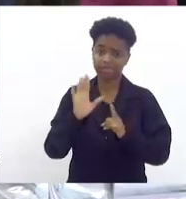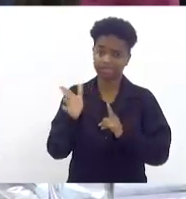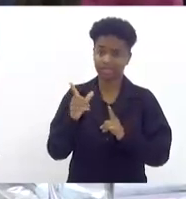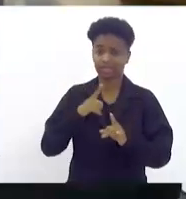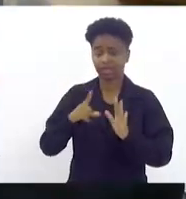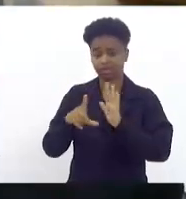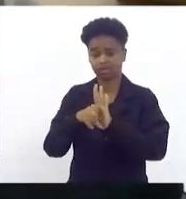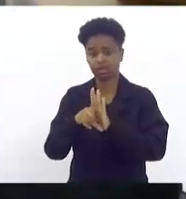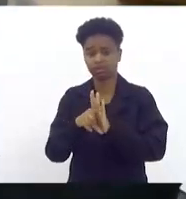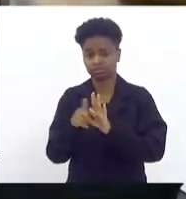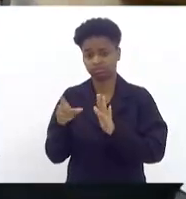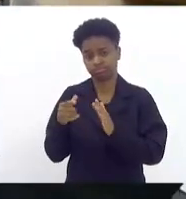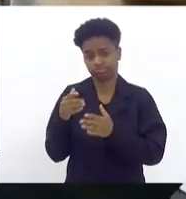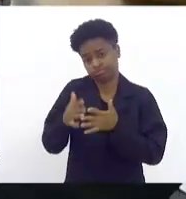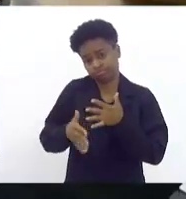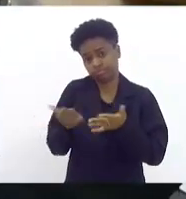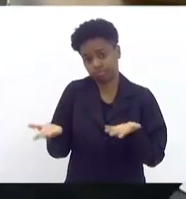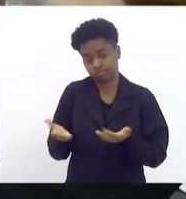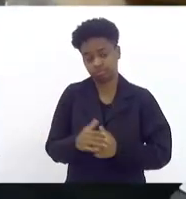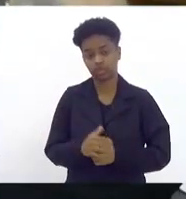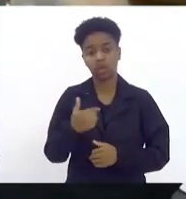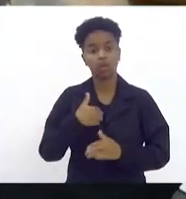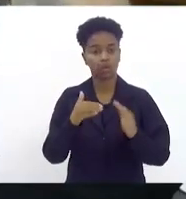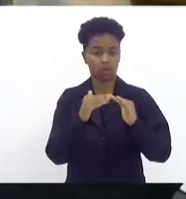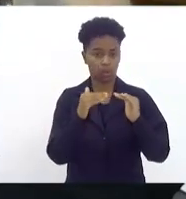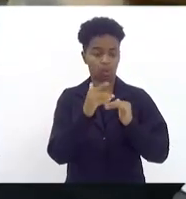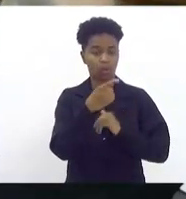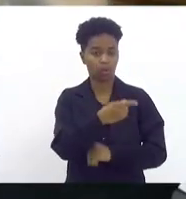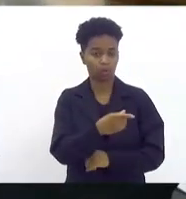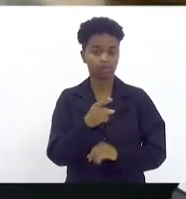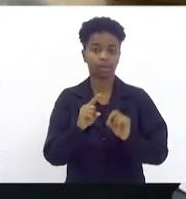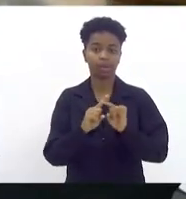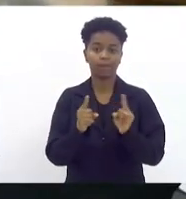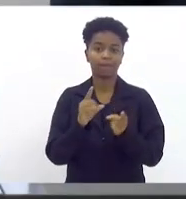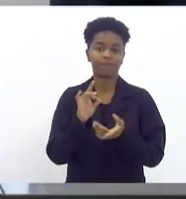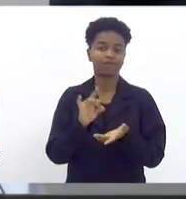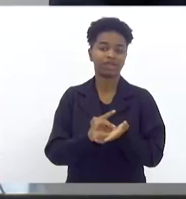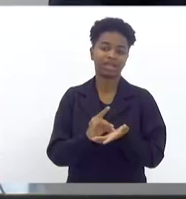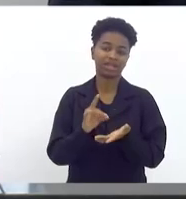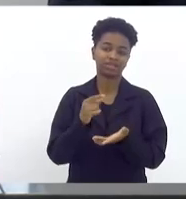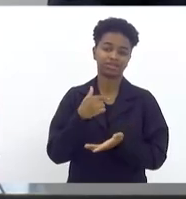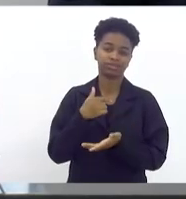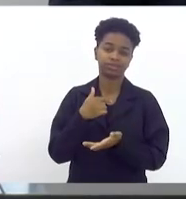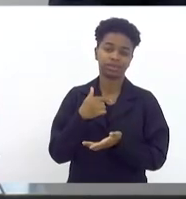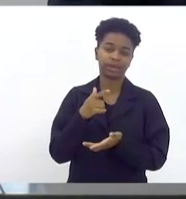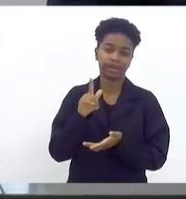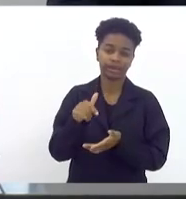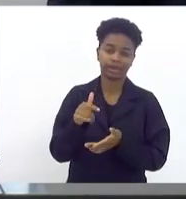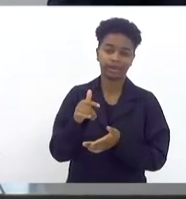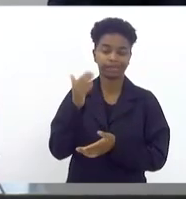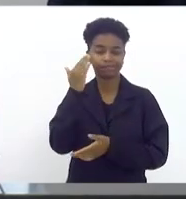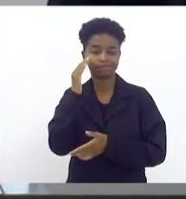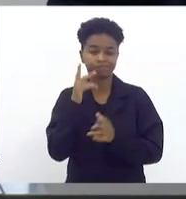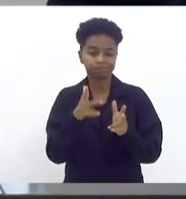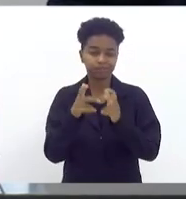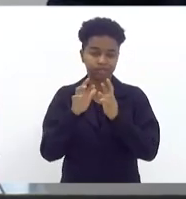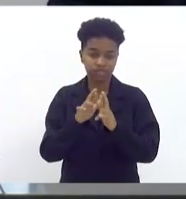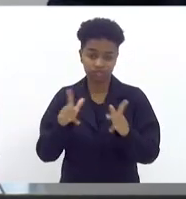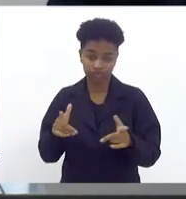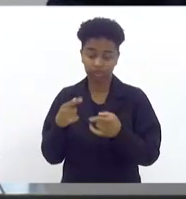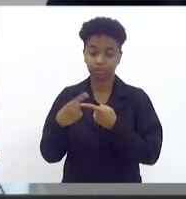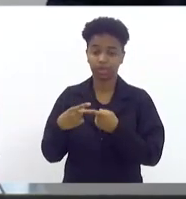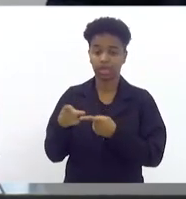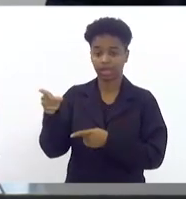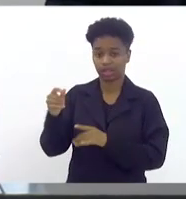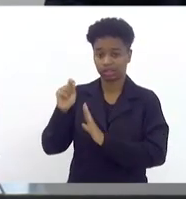Concordo com Vossa Excelência. E, na verdade, é diferente do entendimento também. O autor Carlinhos BNH, deputado Carlinhos BNH,